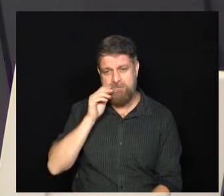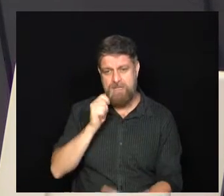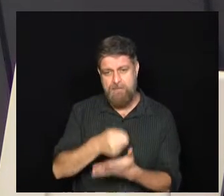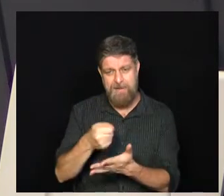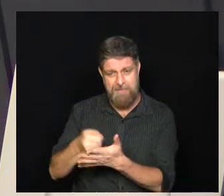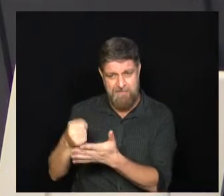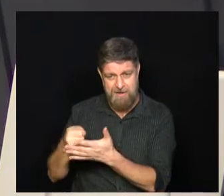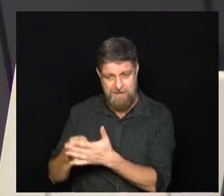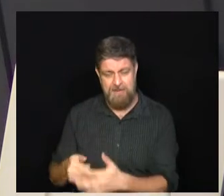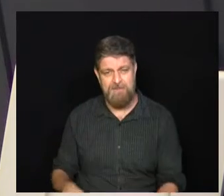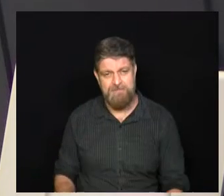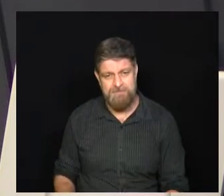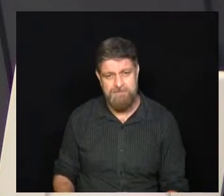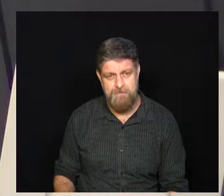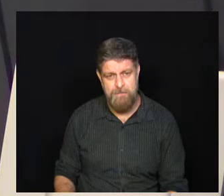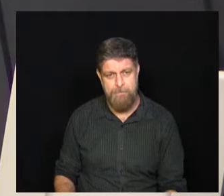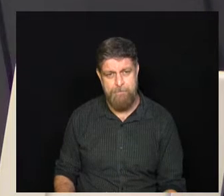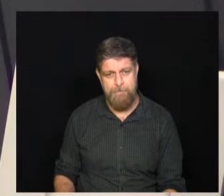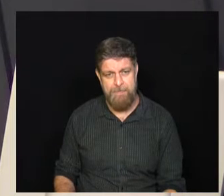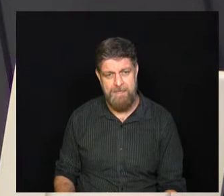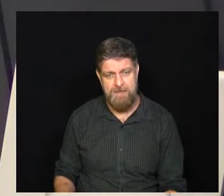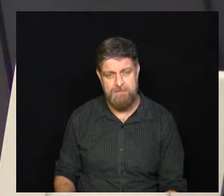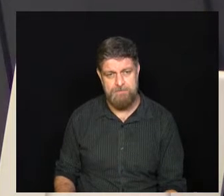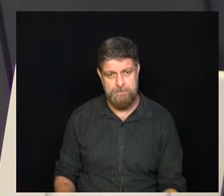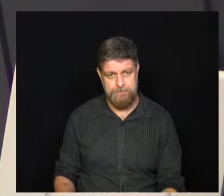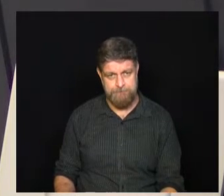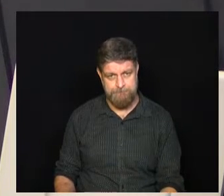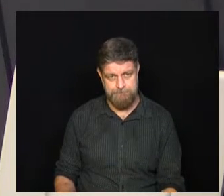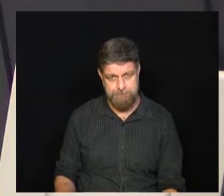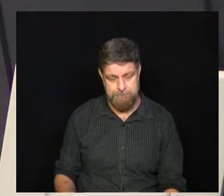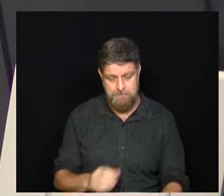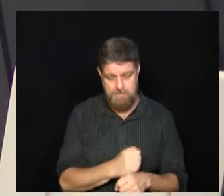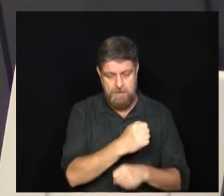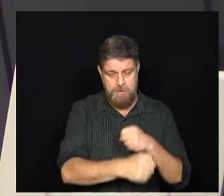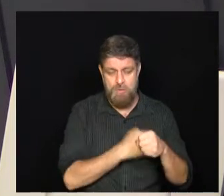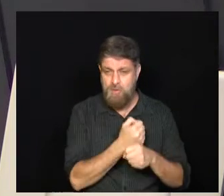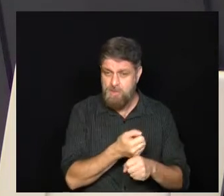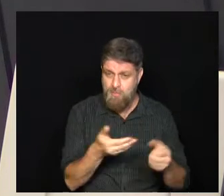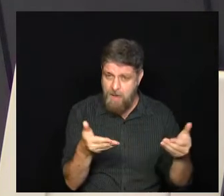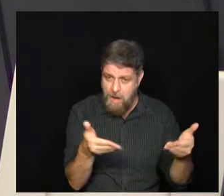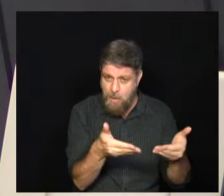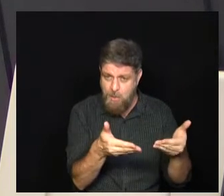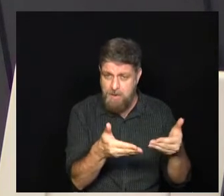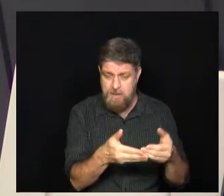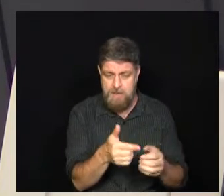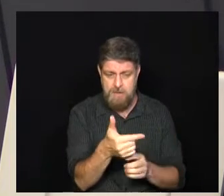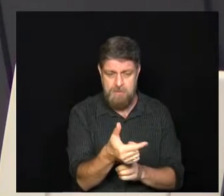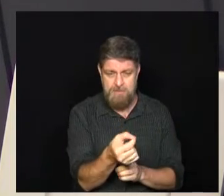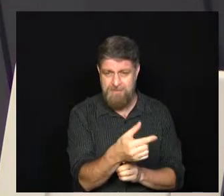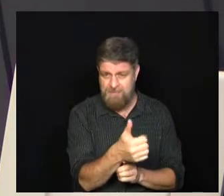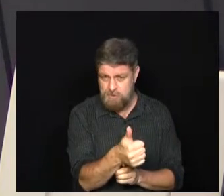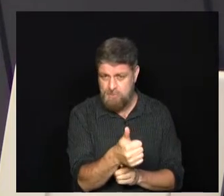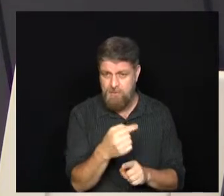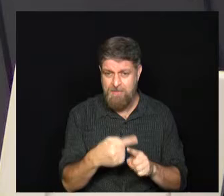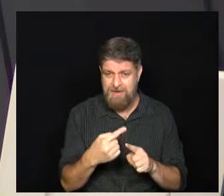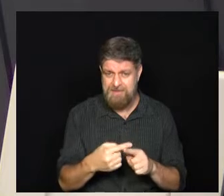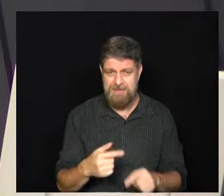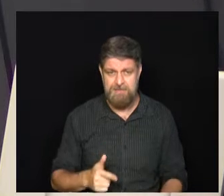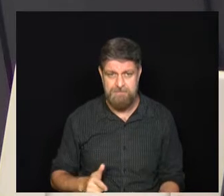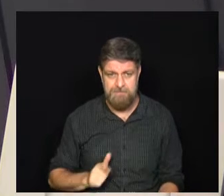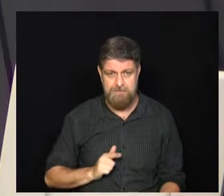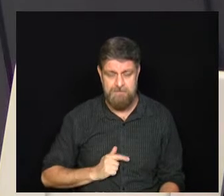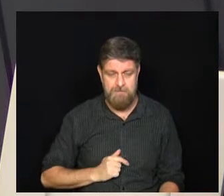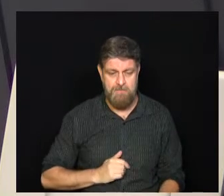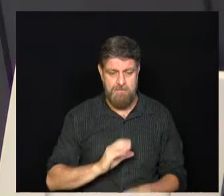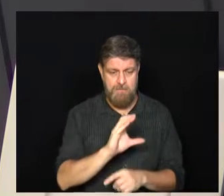despesa líquida, né? E nesse ano houve em função até da mudança do